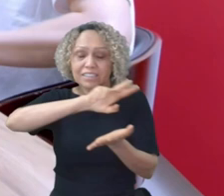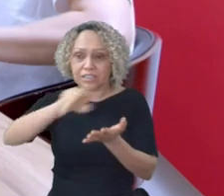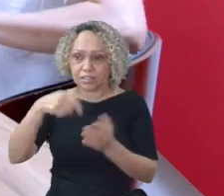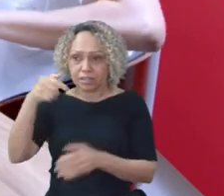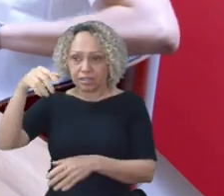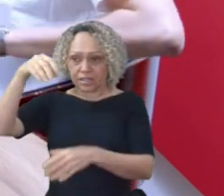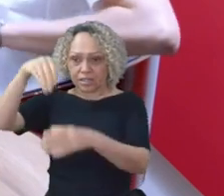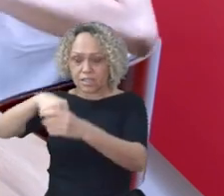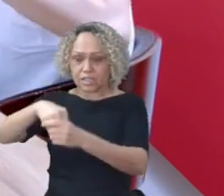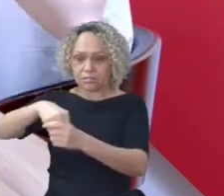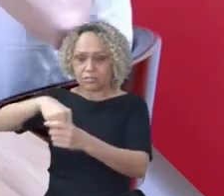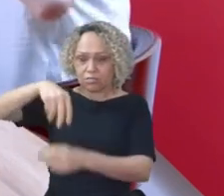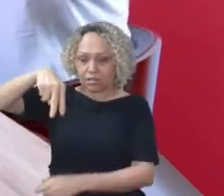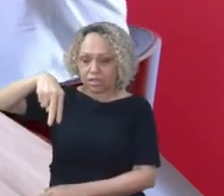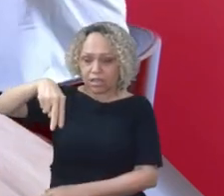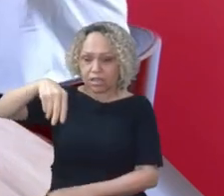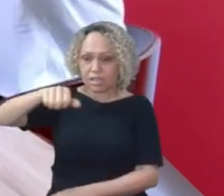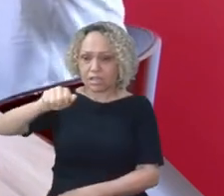as diferentes